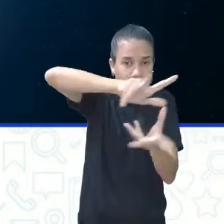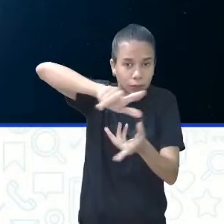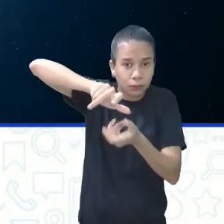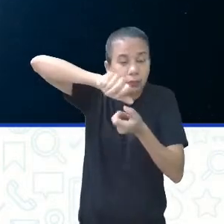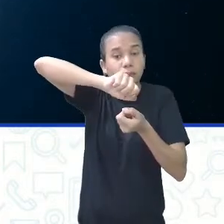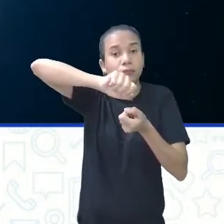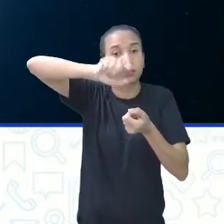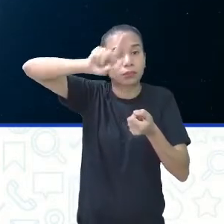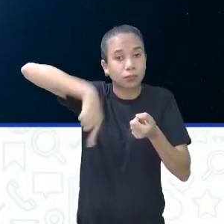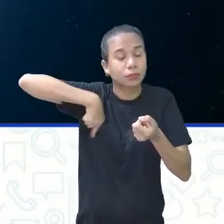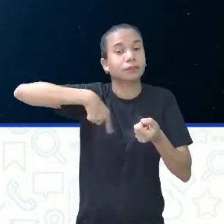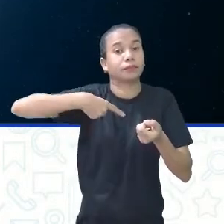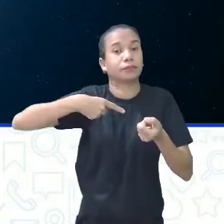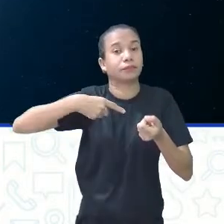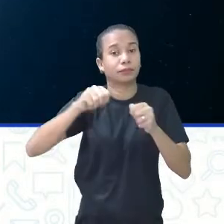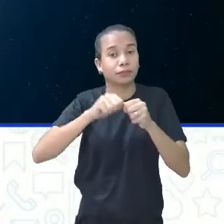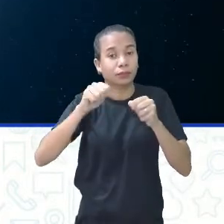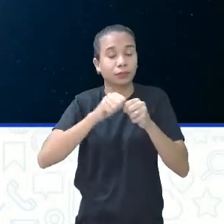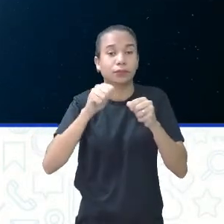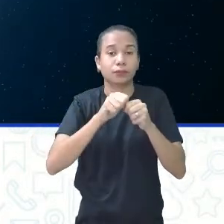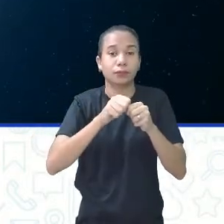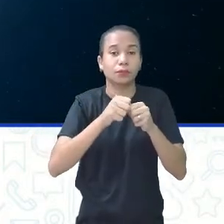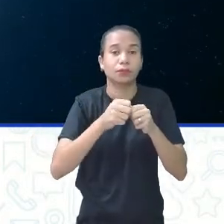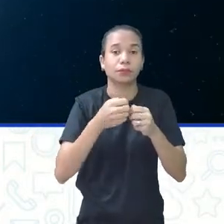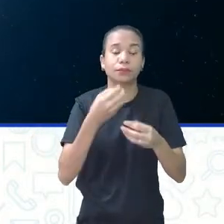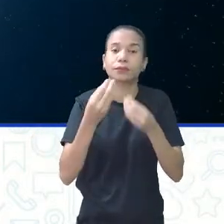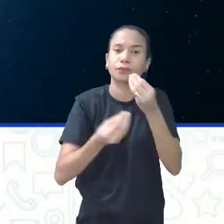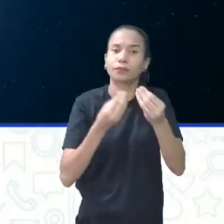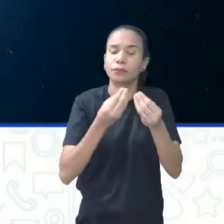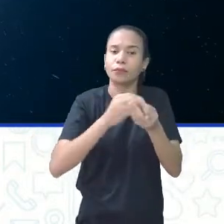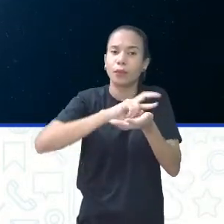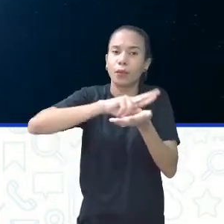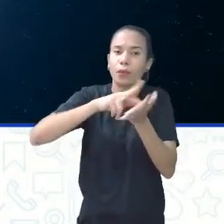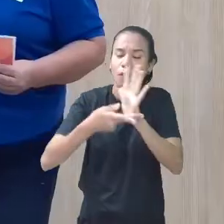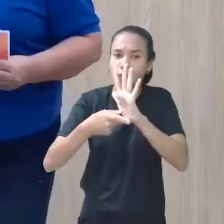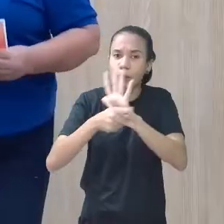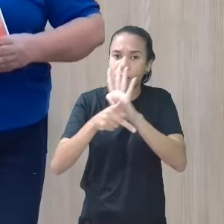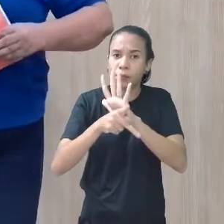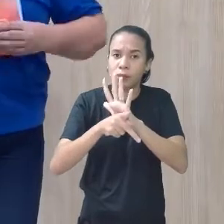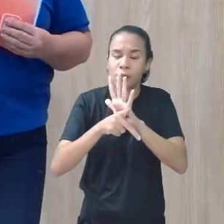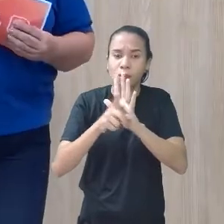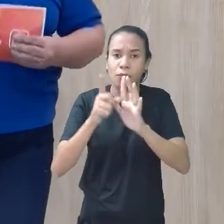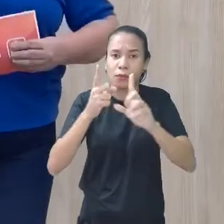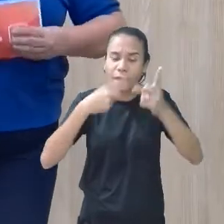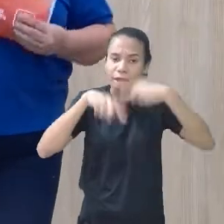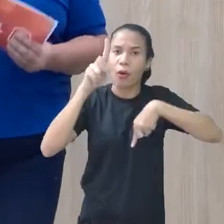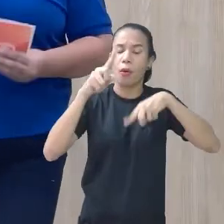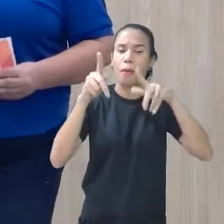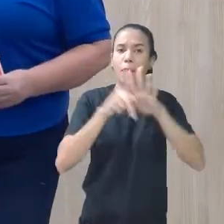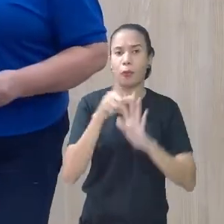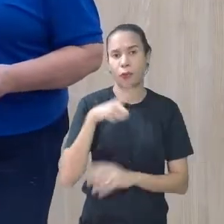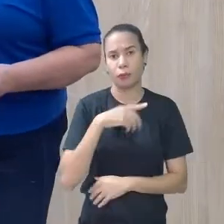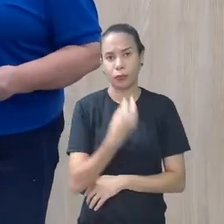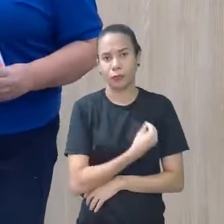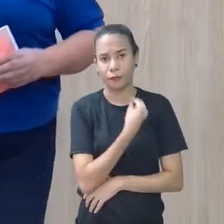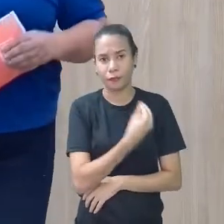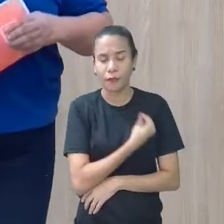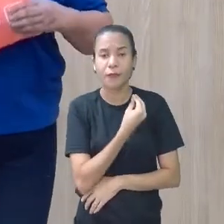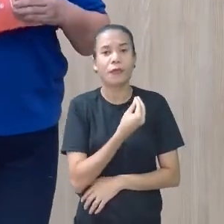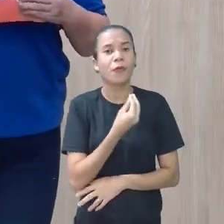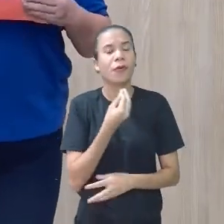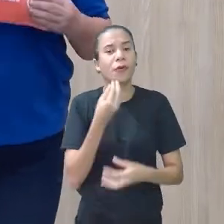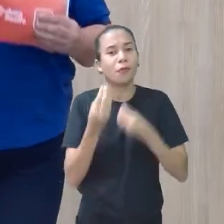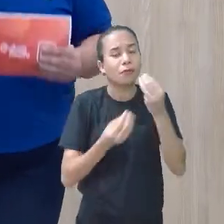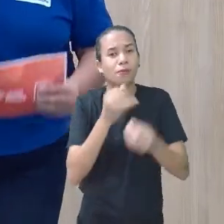Esse movimento da Terra, ele vai trazer para a gente uma série de fenômenos e fatores que acontecem,